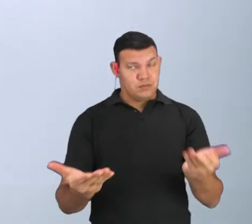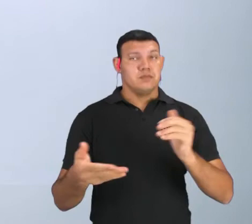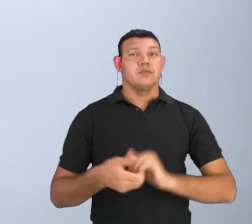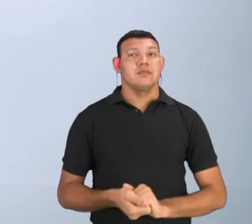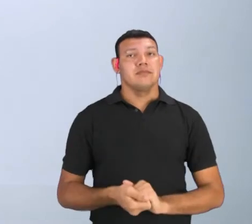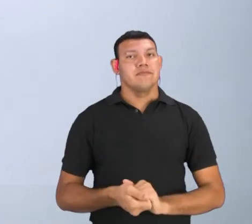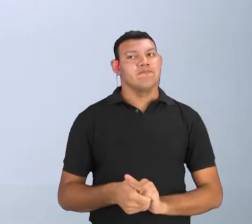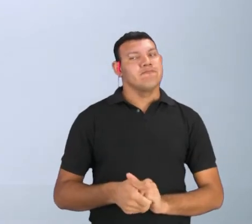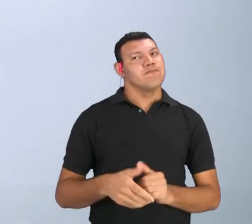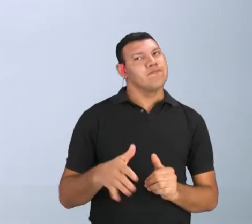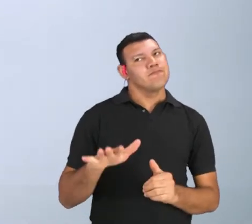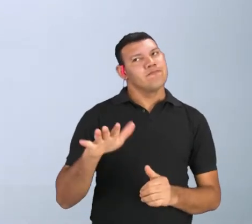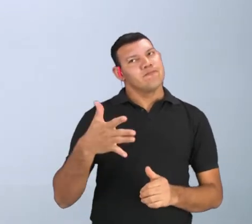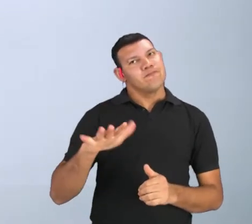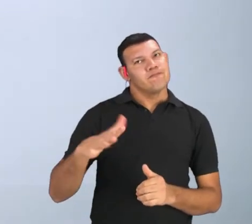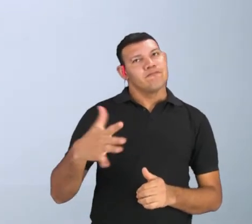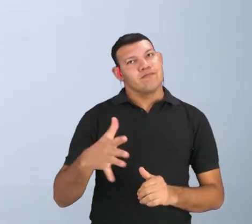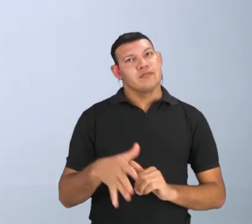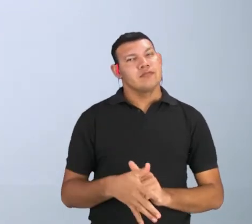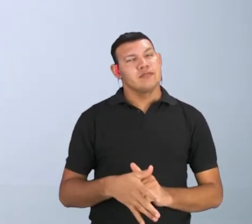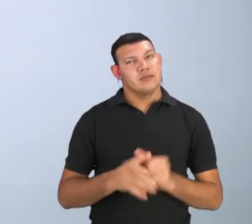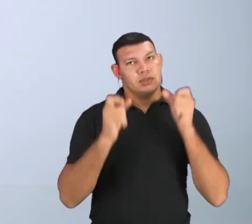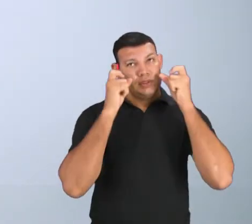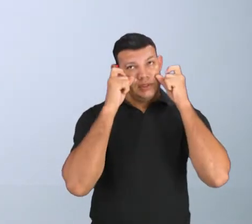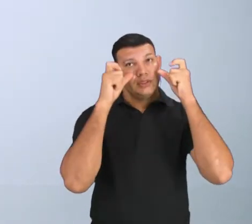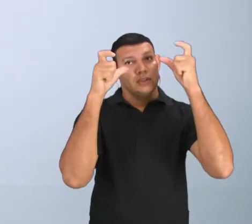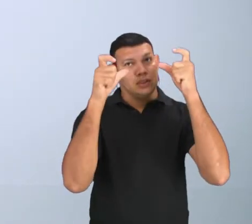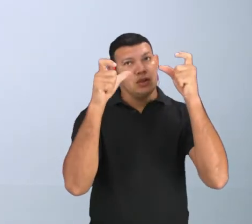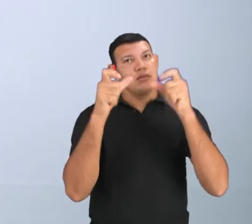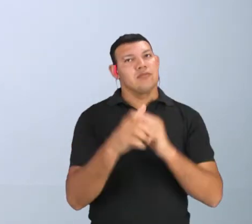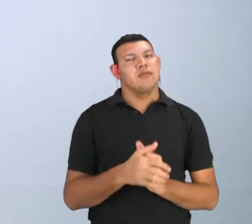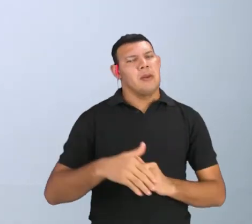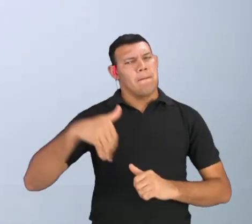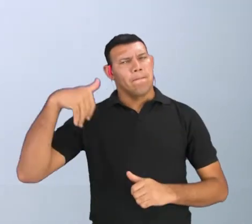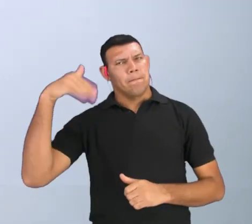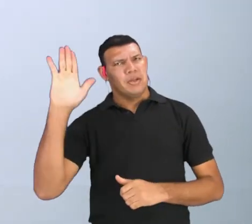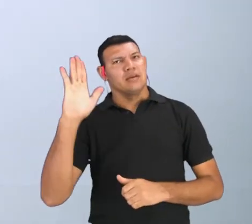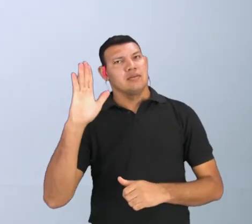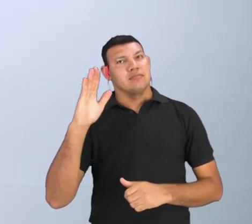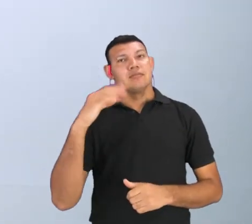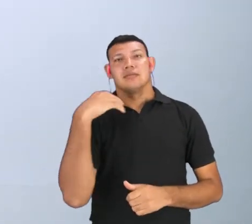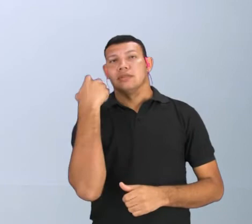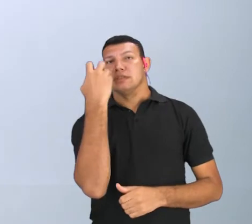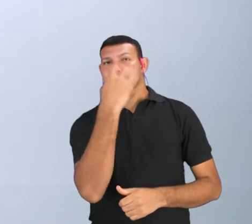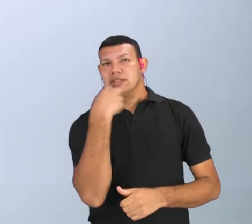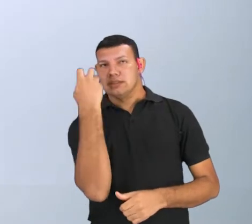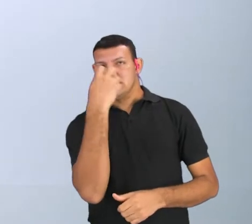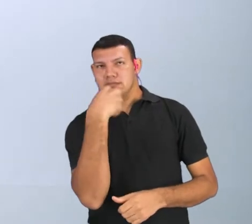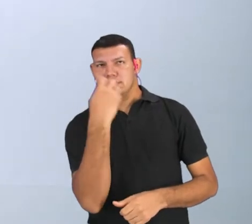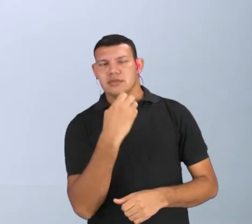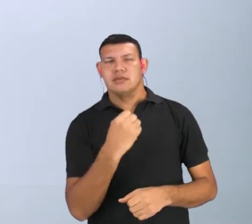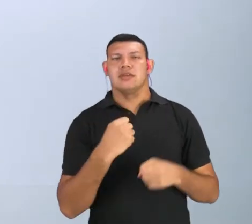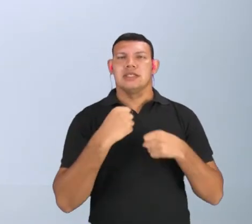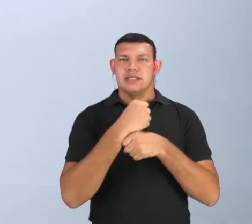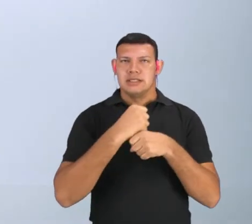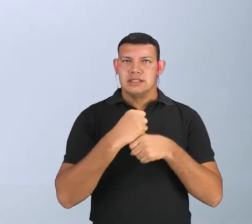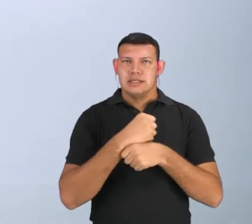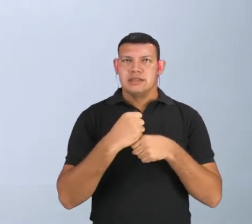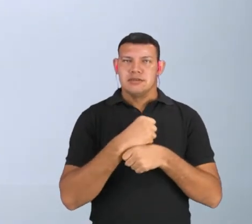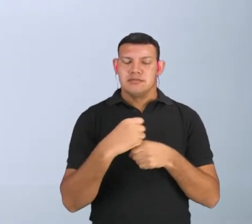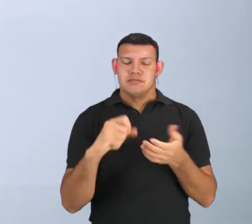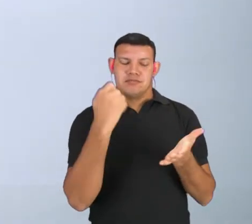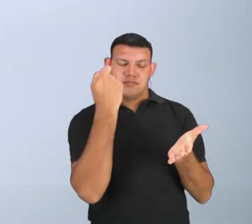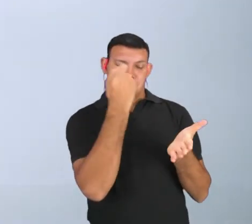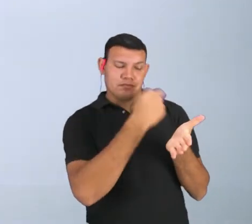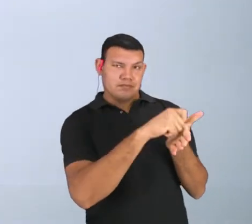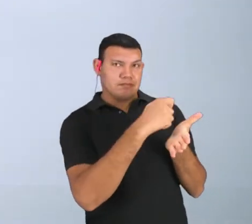estamos, geralmente, nós damos mais atenção à linguagem oral, mas durante muitos séculos, a linguagem escrita